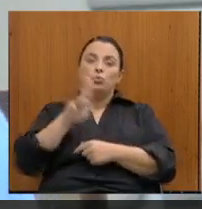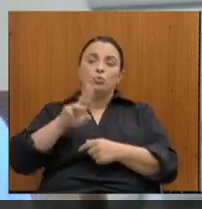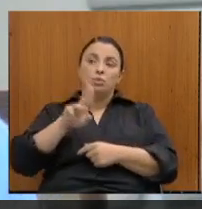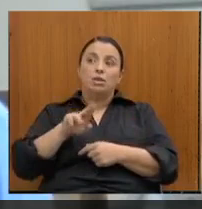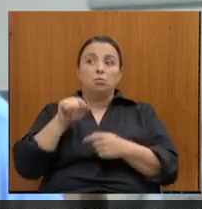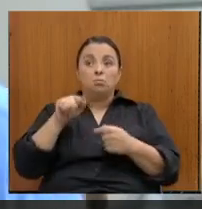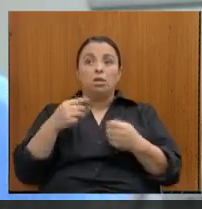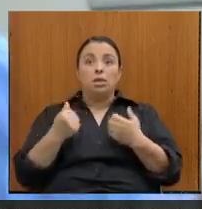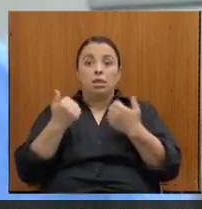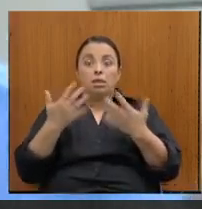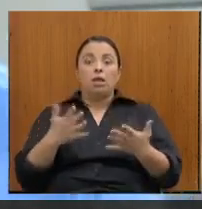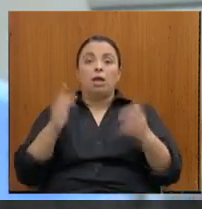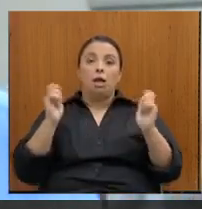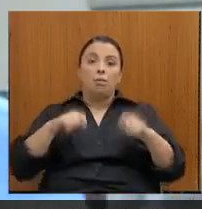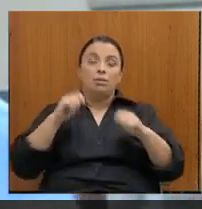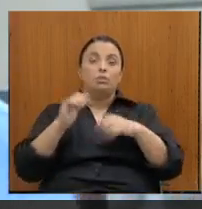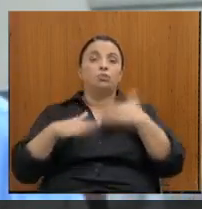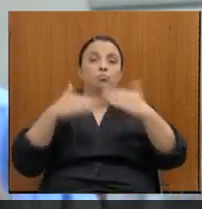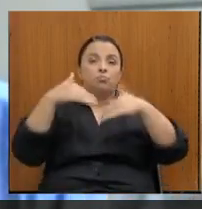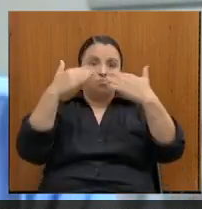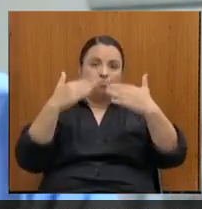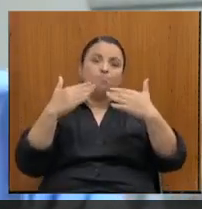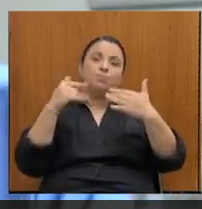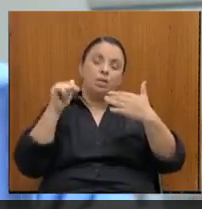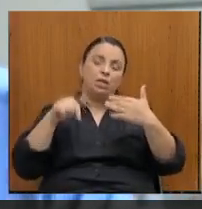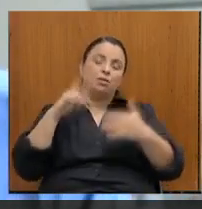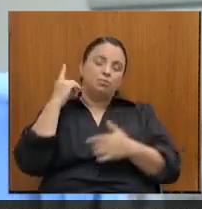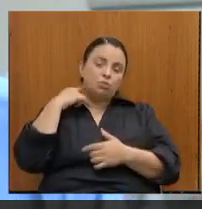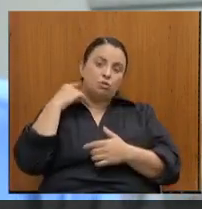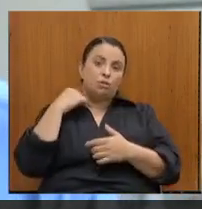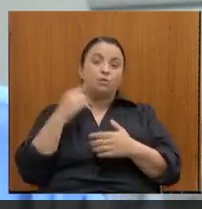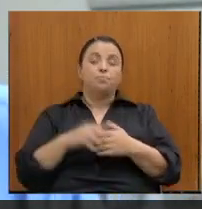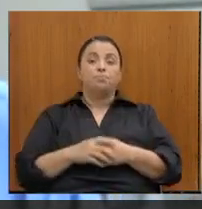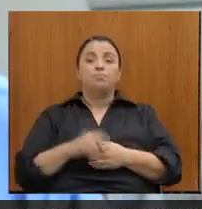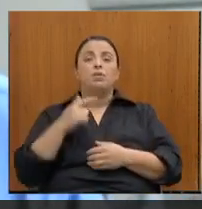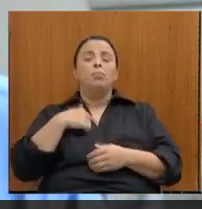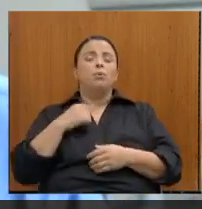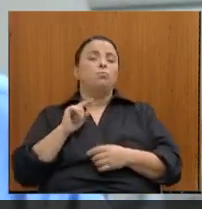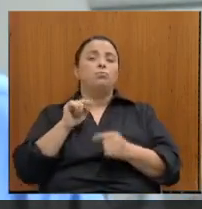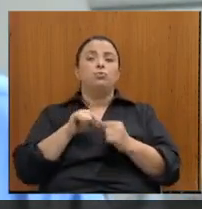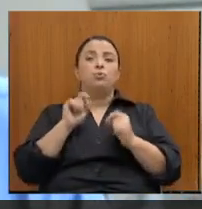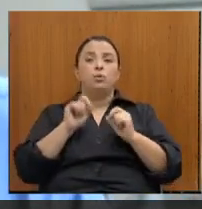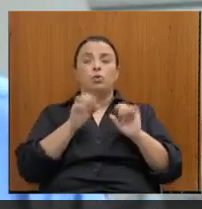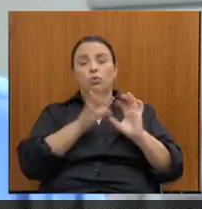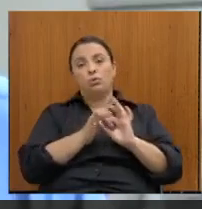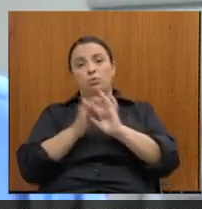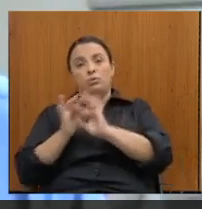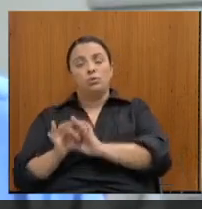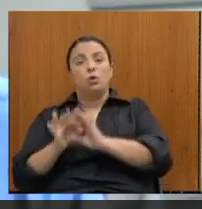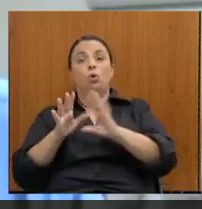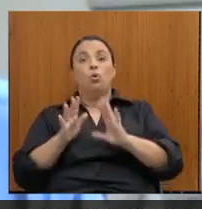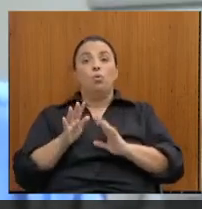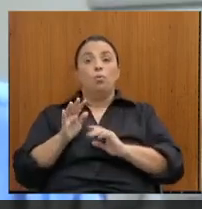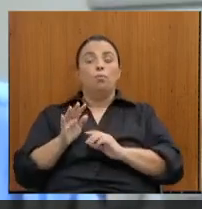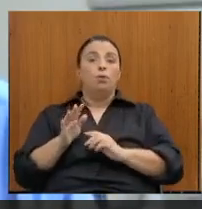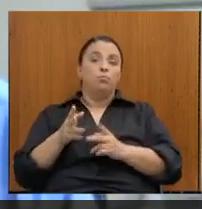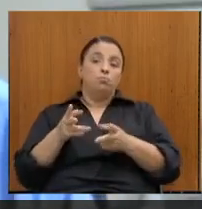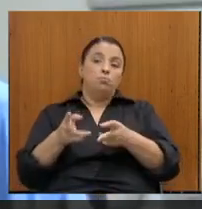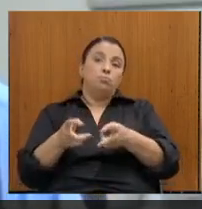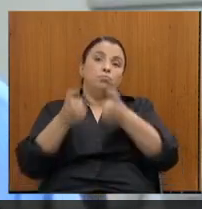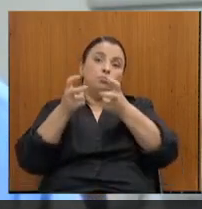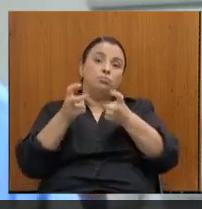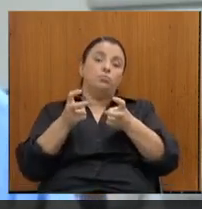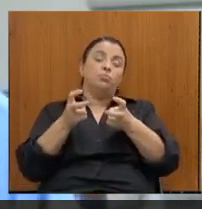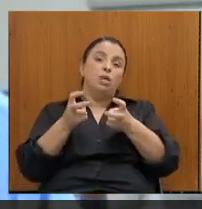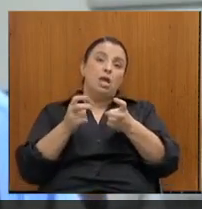meu objetivo aqui obviamente esse debate sobre ele é contextualizar é uma fonte que nós temos de forma com